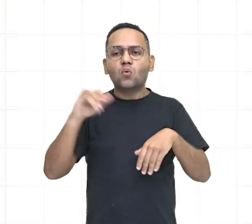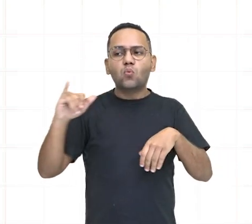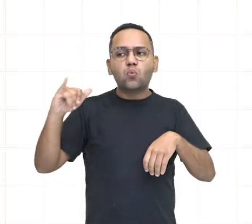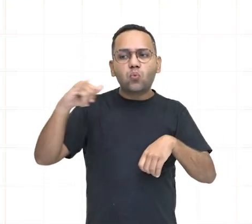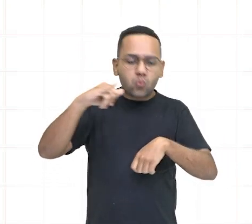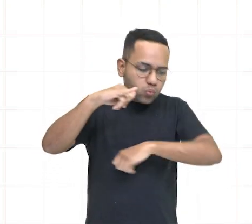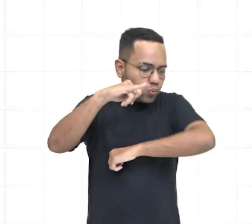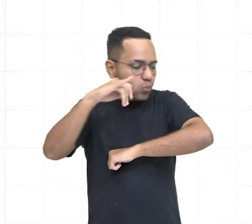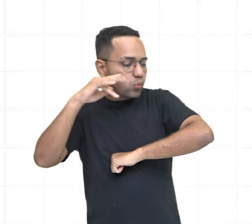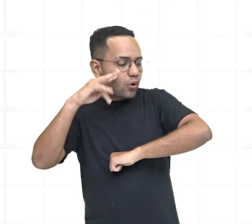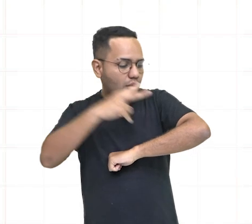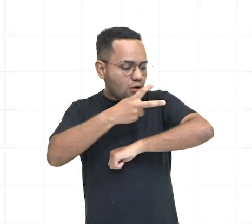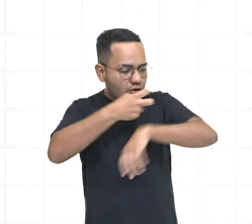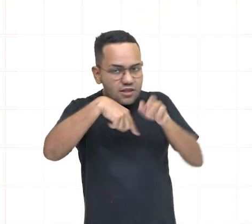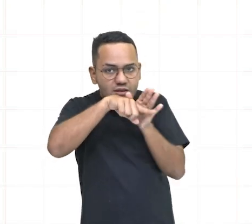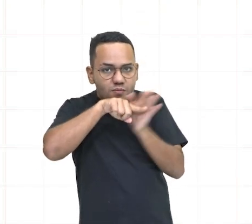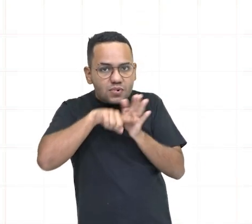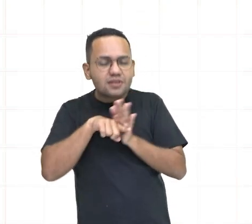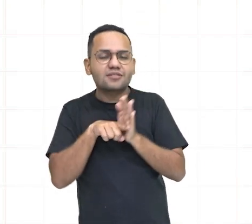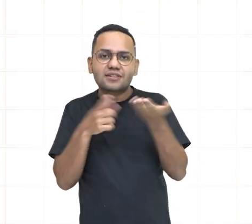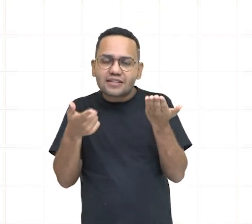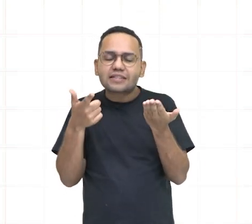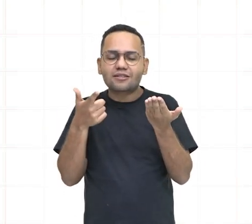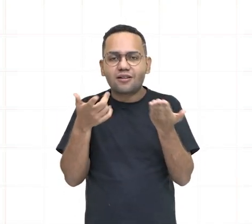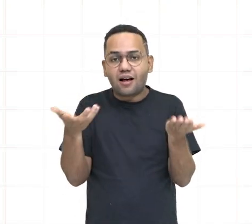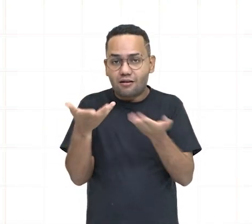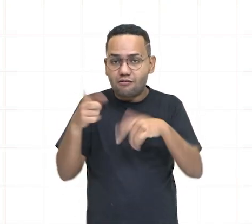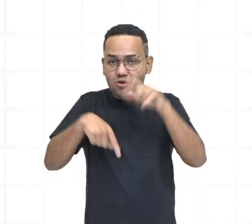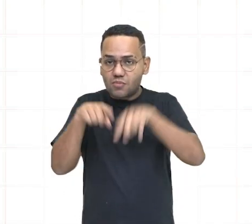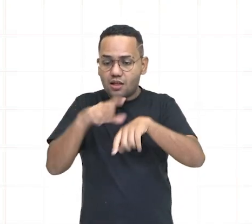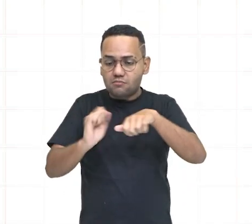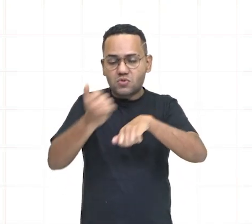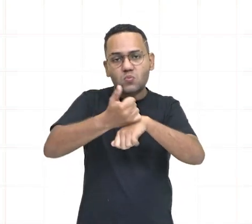ampliar a área de cultivo, caracterizando um aumento de